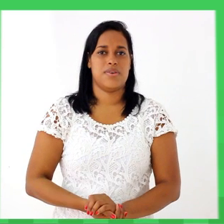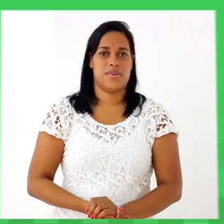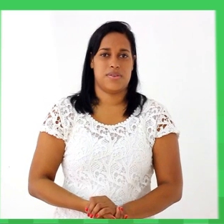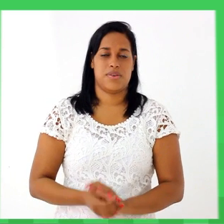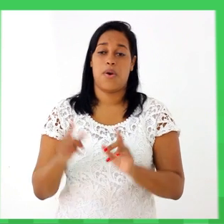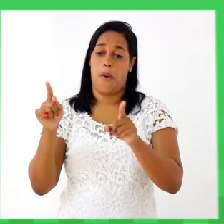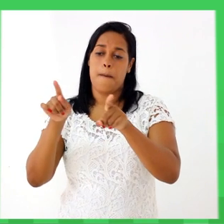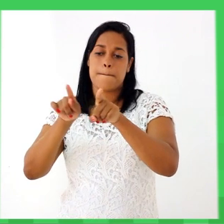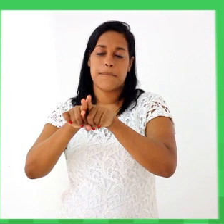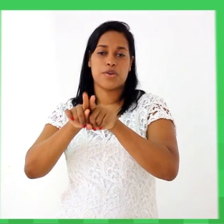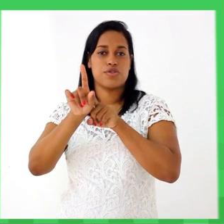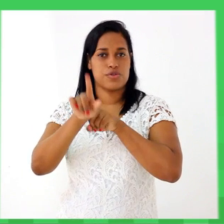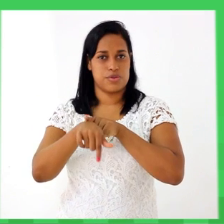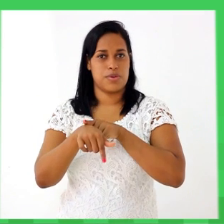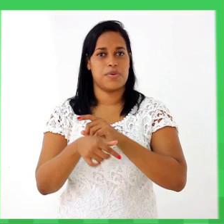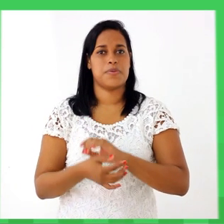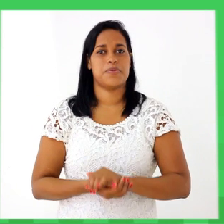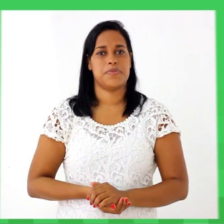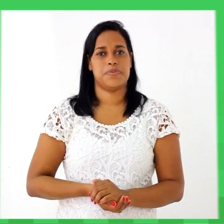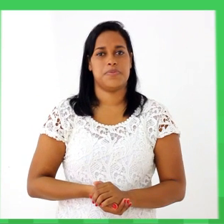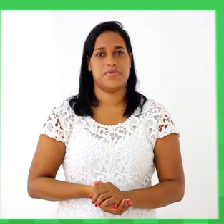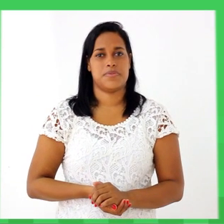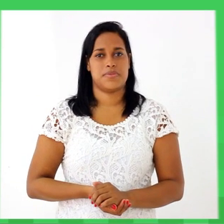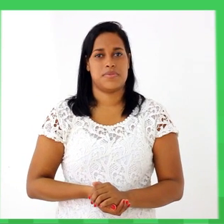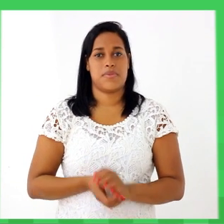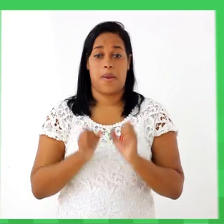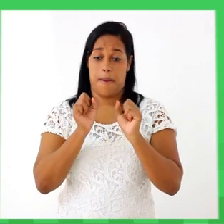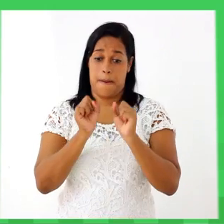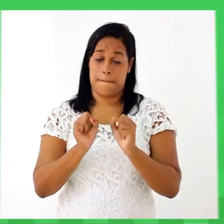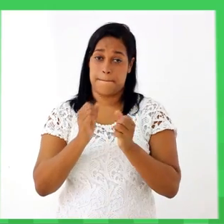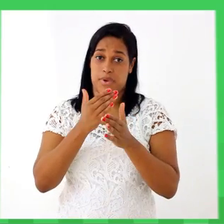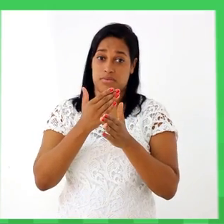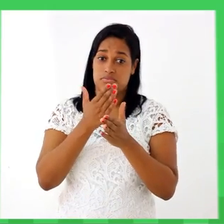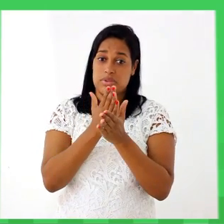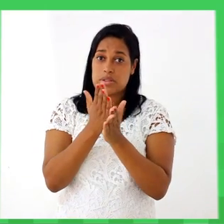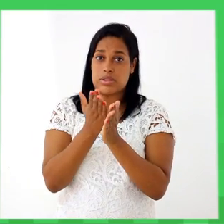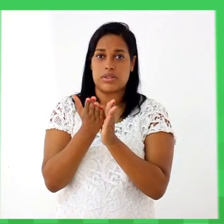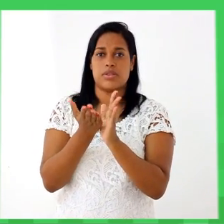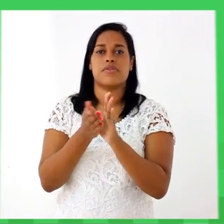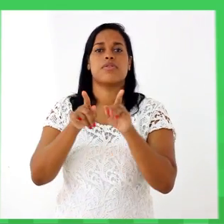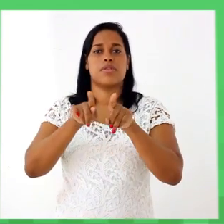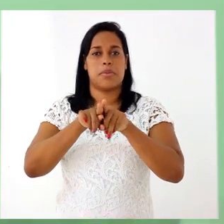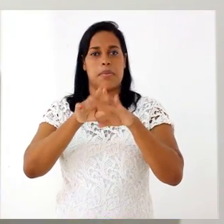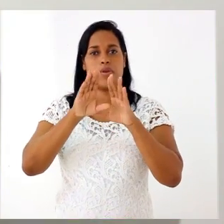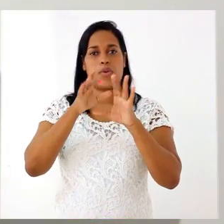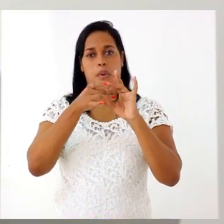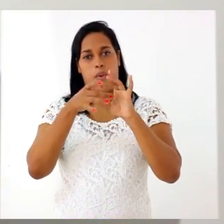atributo composto, ok? Quando se pode subdividir, você tem um atributo composto.